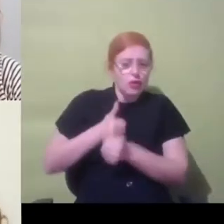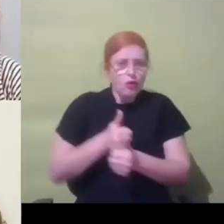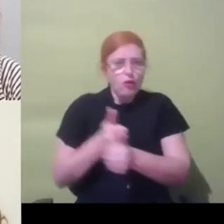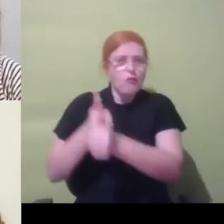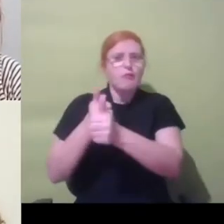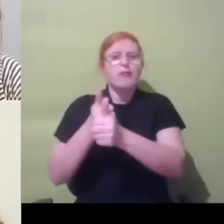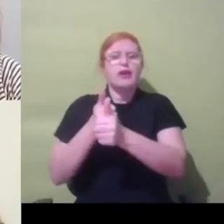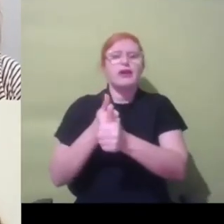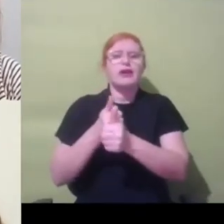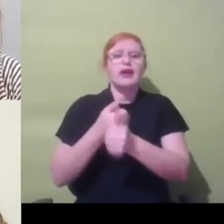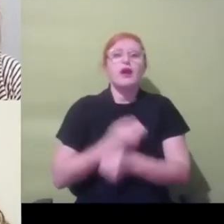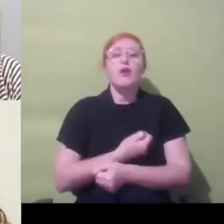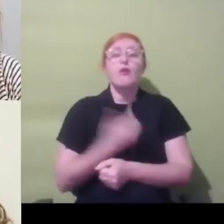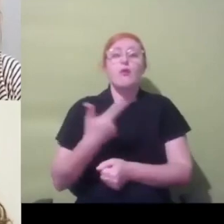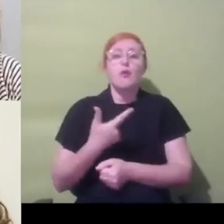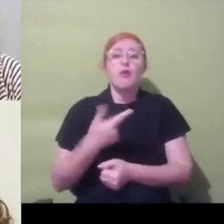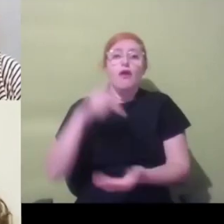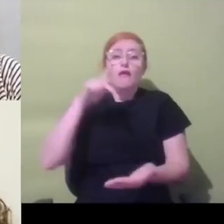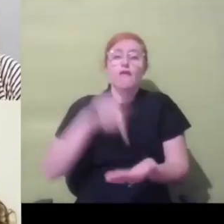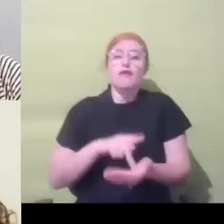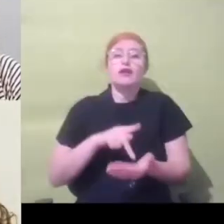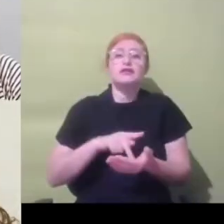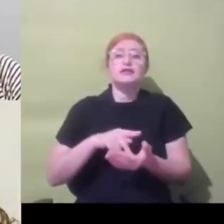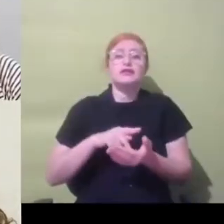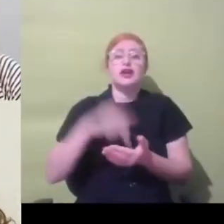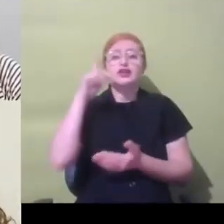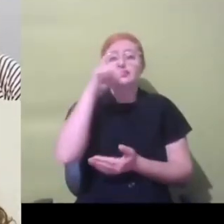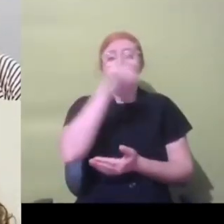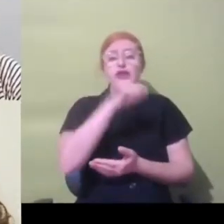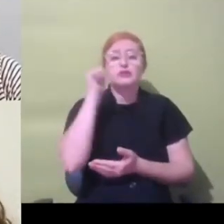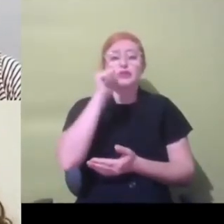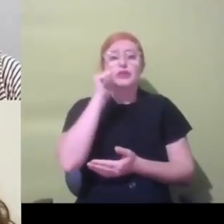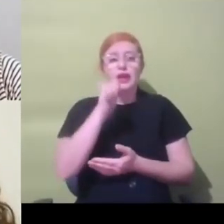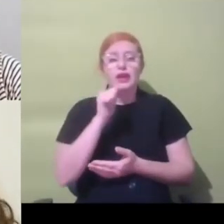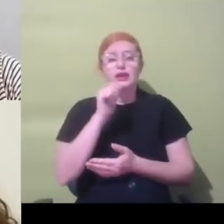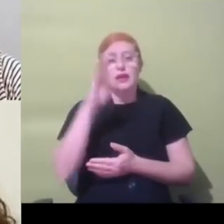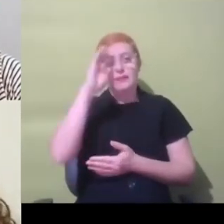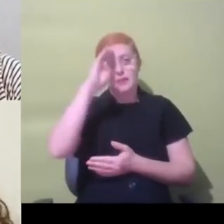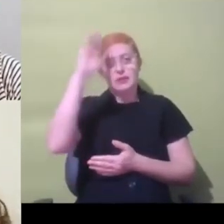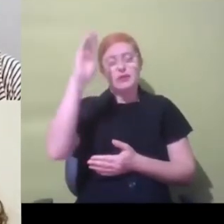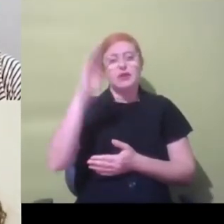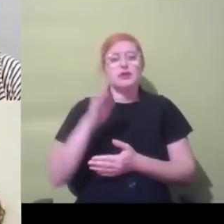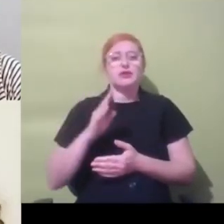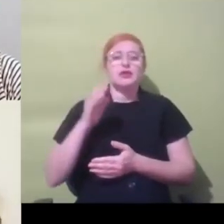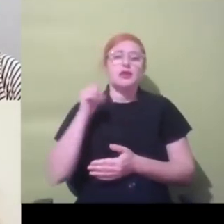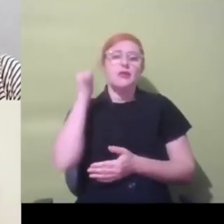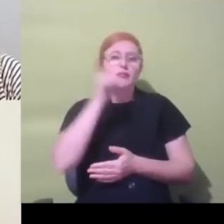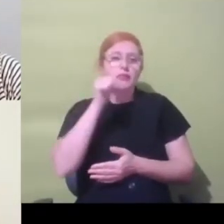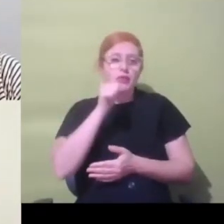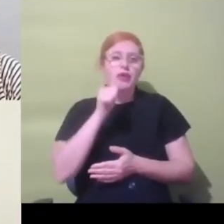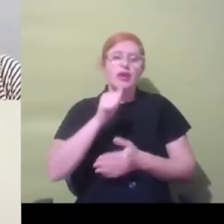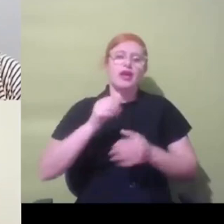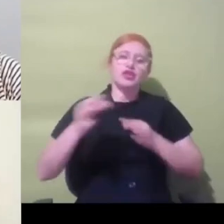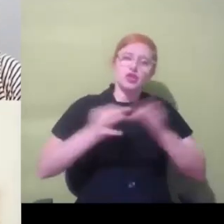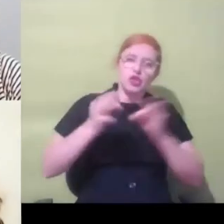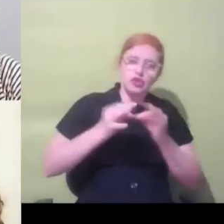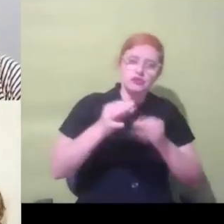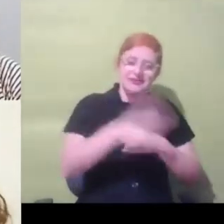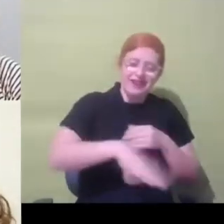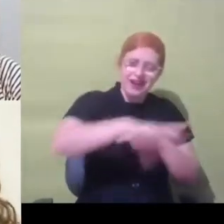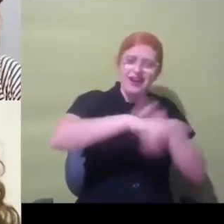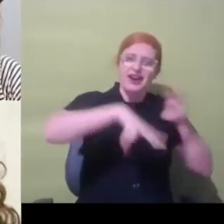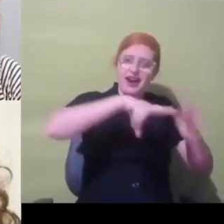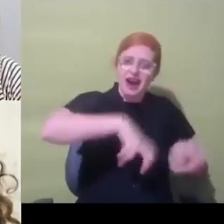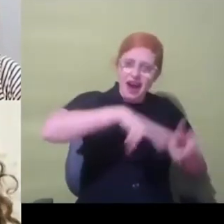essas dificuldades, assim, principalmente para as mulheres... para os coletivos que se organizam nas áreas rurais, para as mulheres de